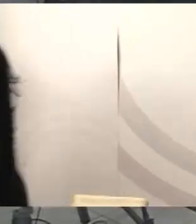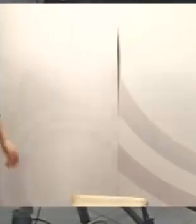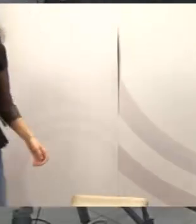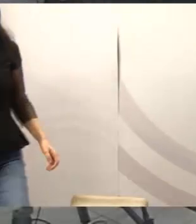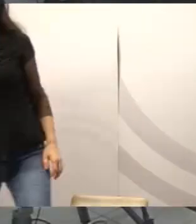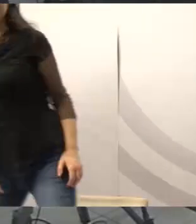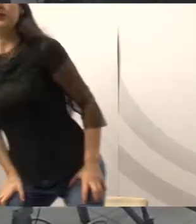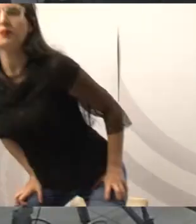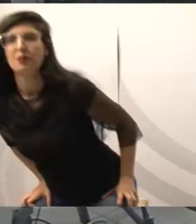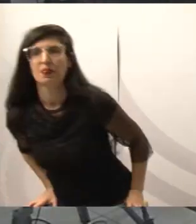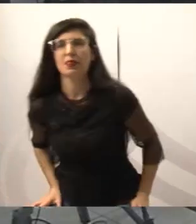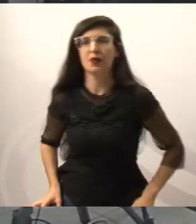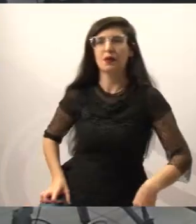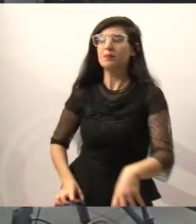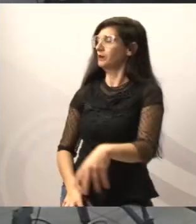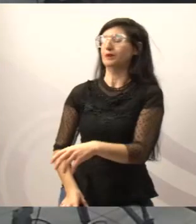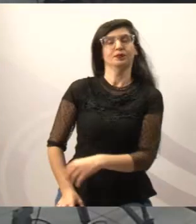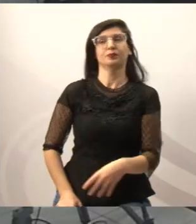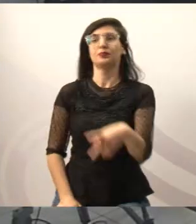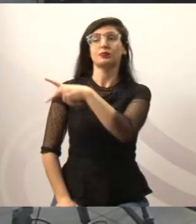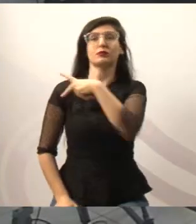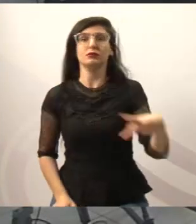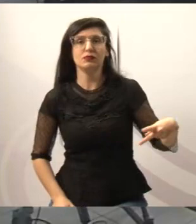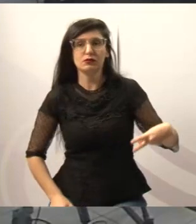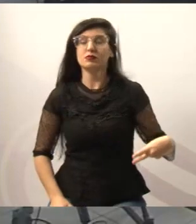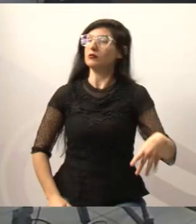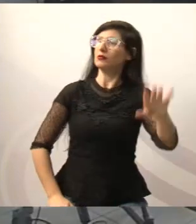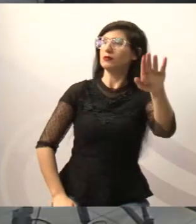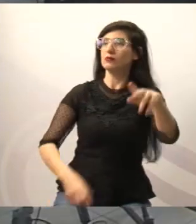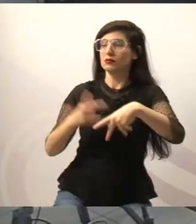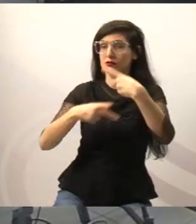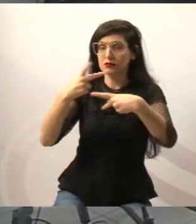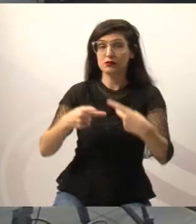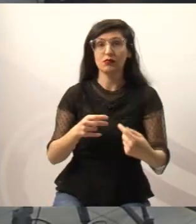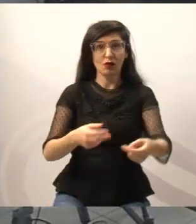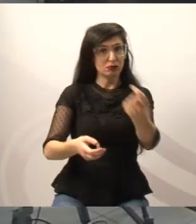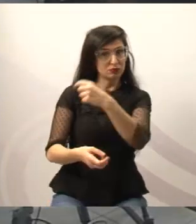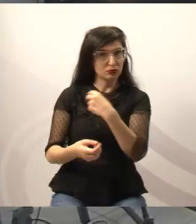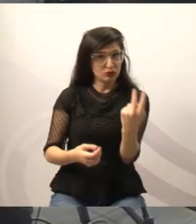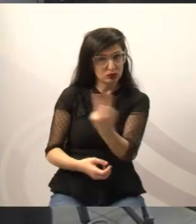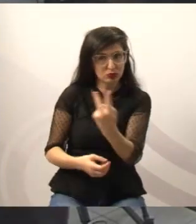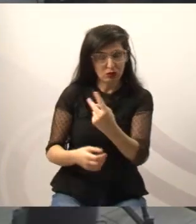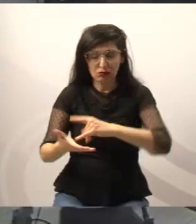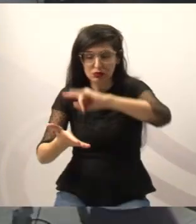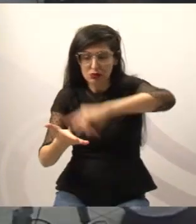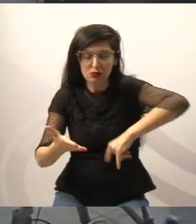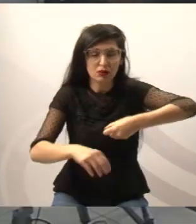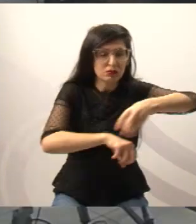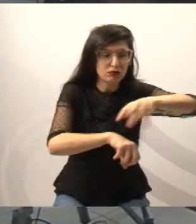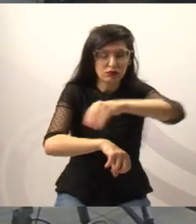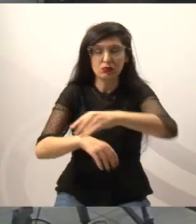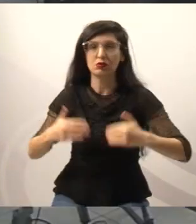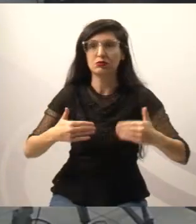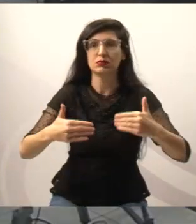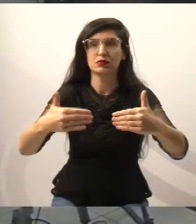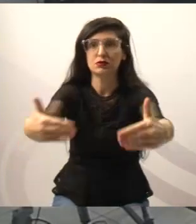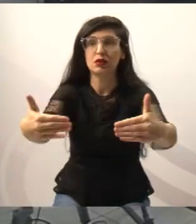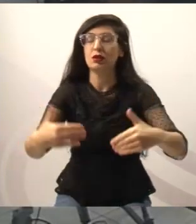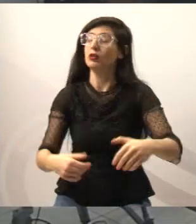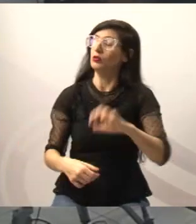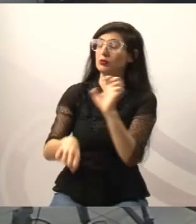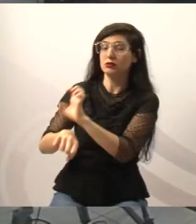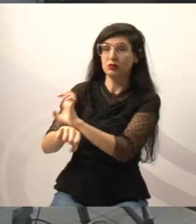Senhor presidente, eu gostaria de salientar que eu fiz 2 requerimentos para o Ministério Público. O Ministério Público